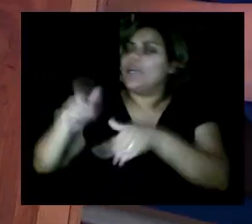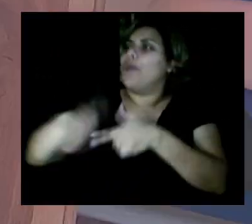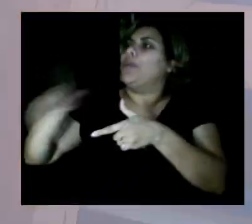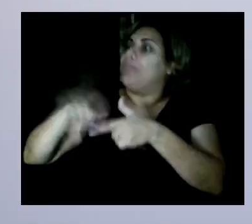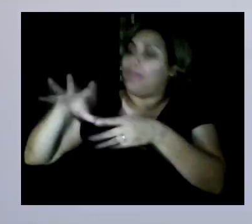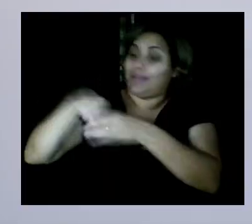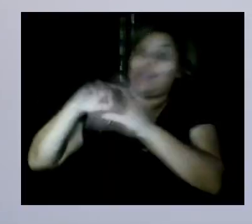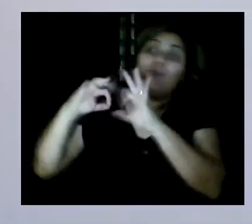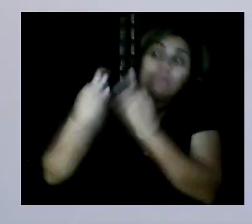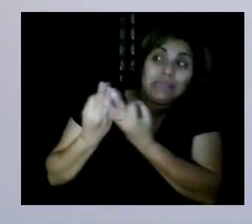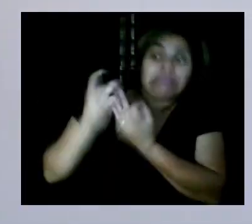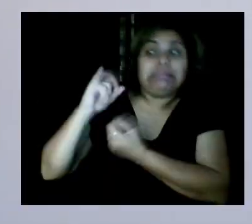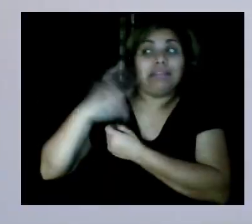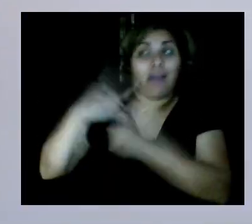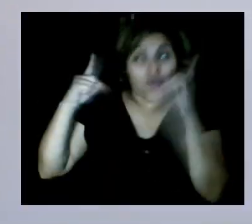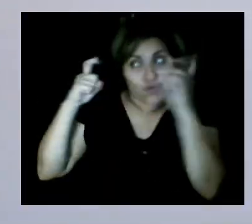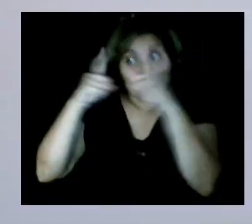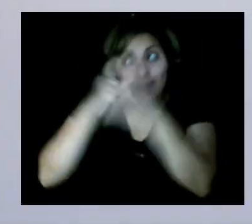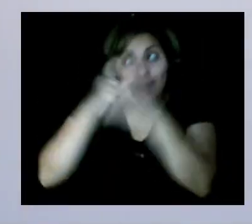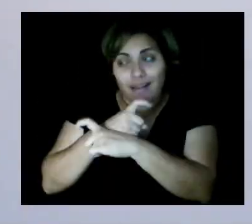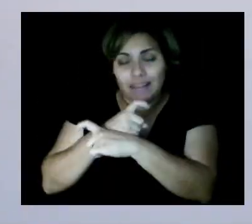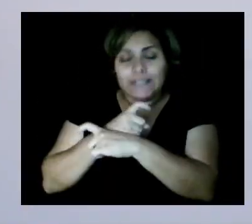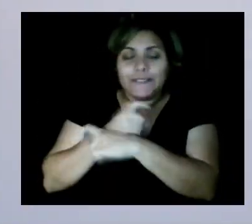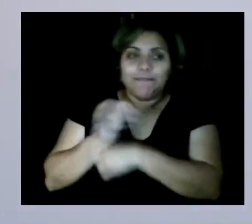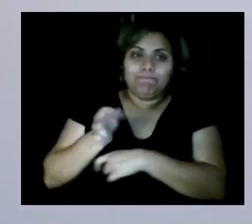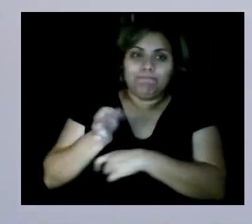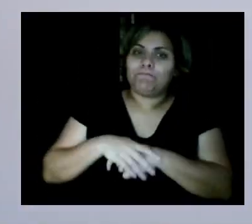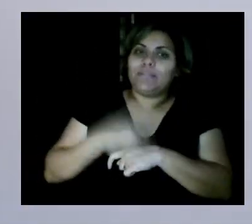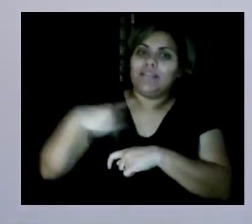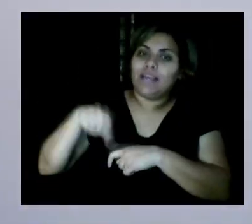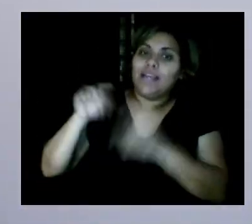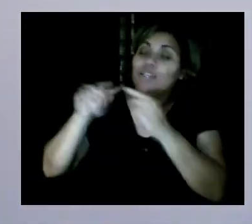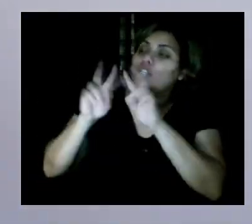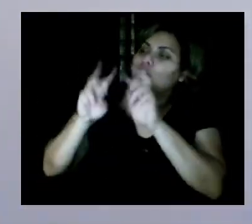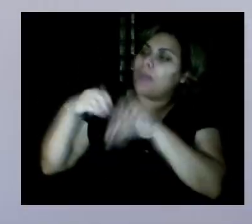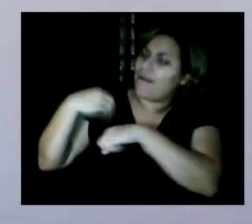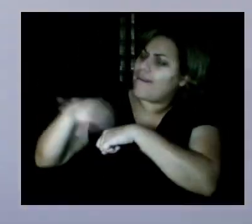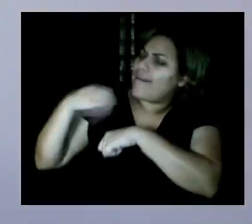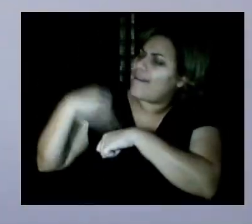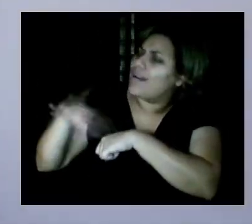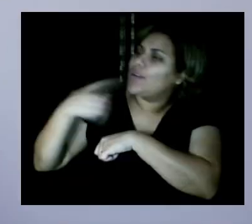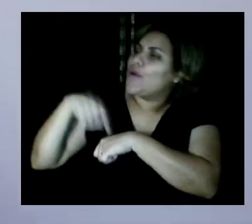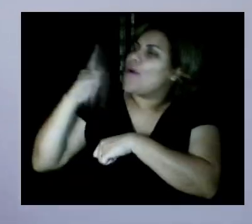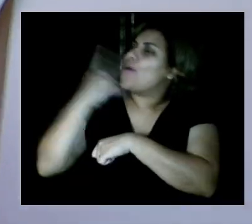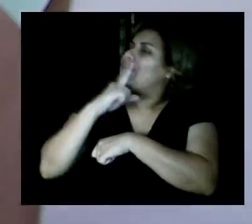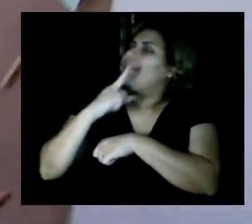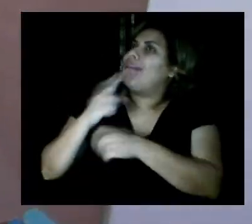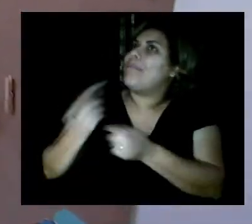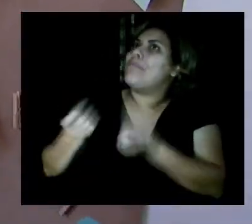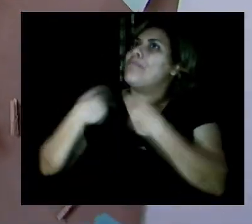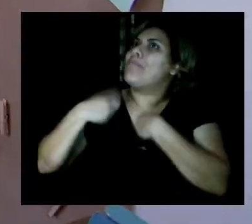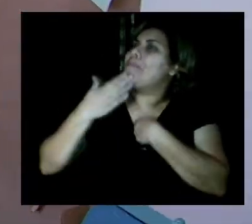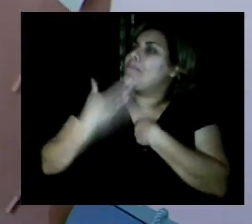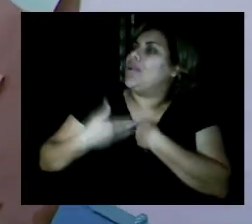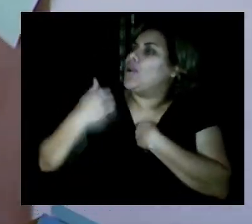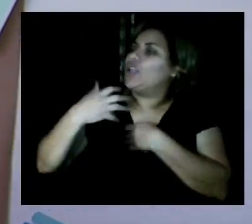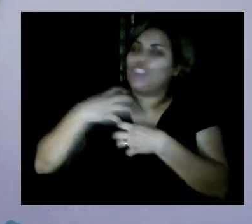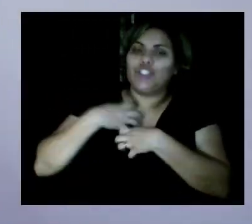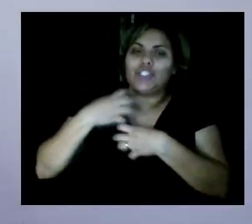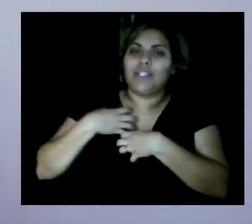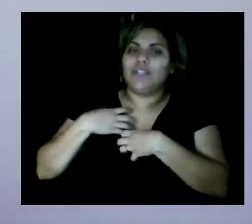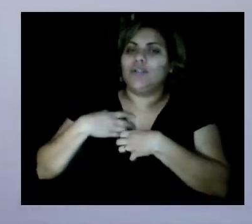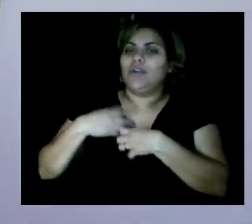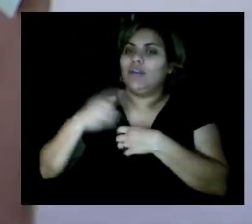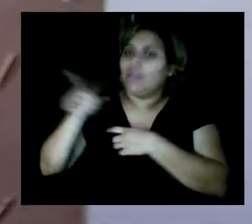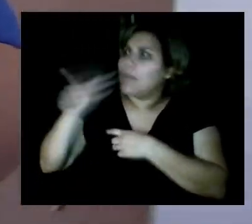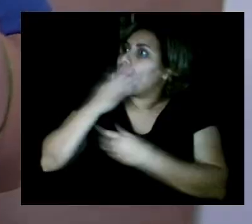por dificuldades. E aí eu, através das orientações aqui, eu consegui até lidar melhor com meu marido, por conta, assim, que é